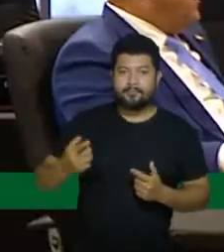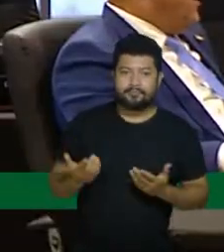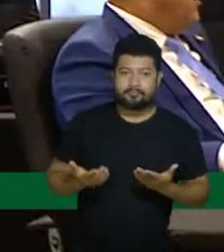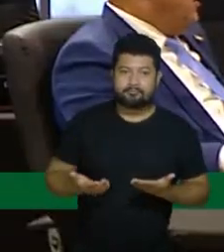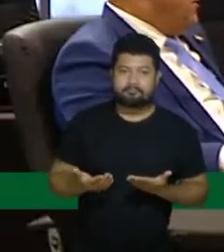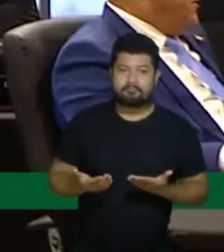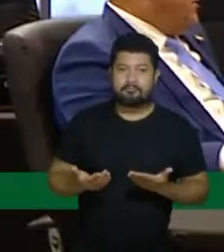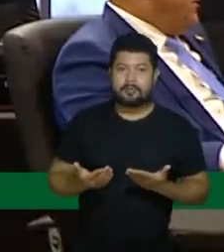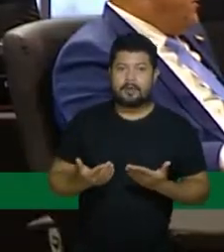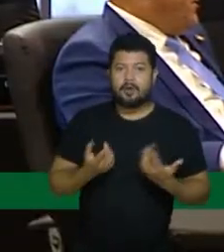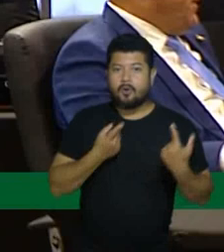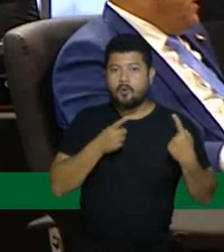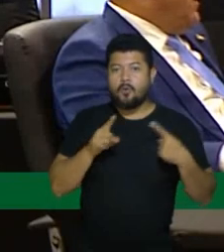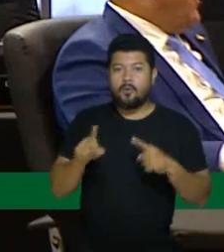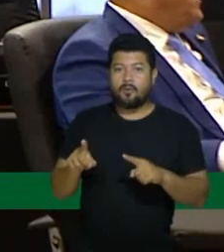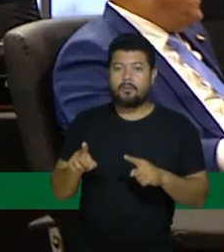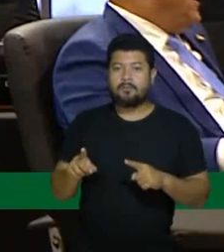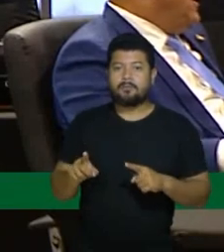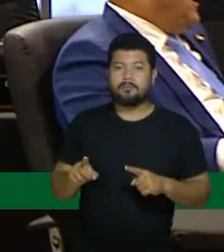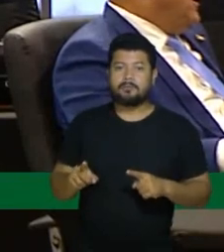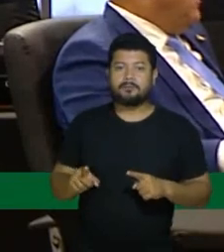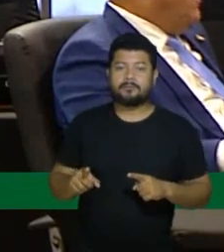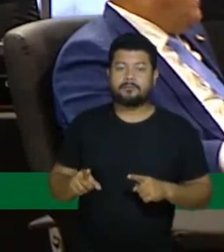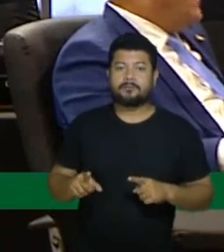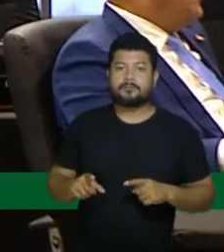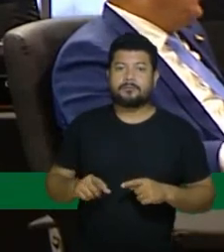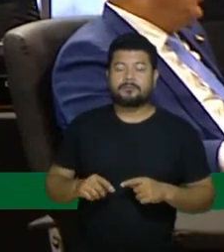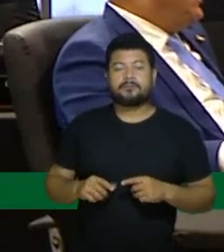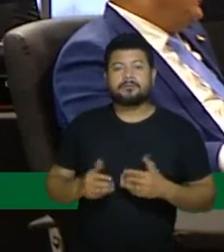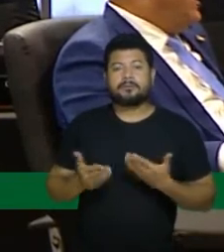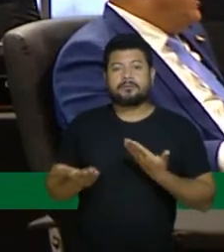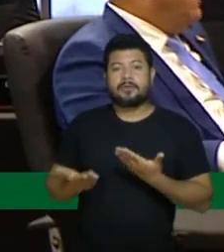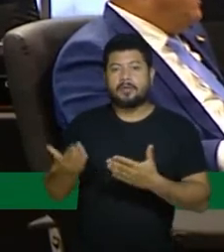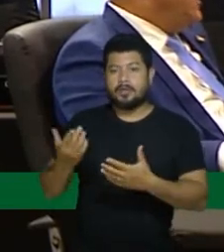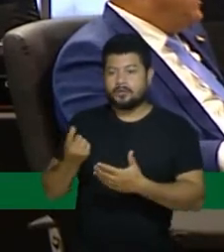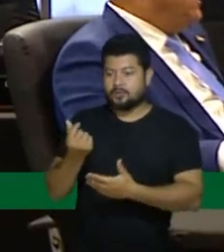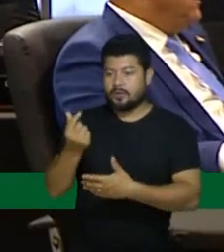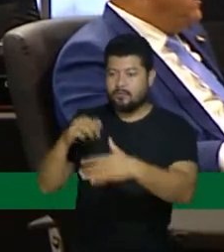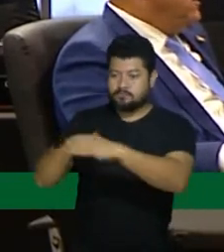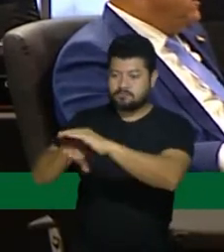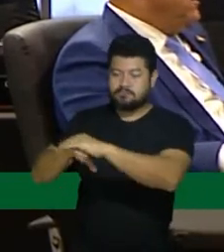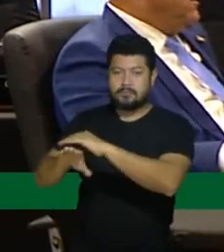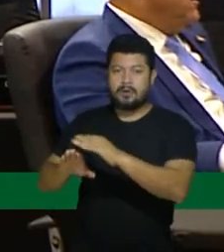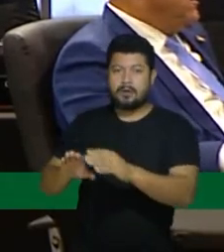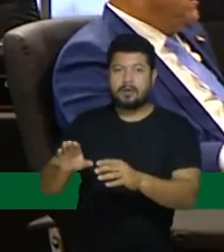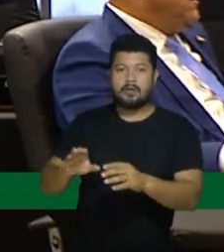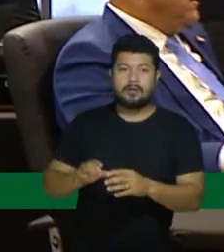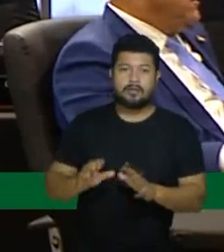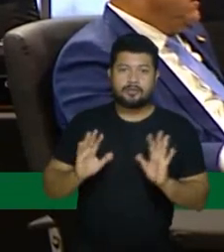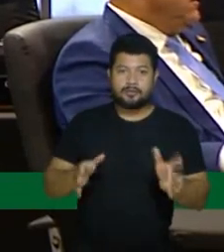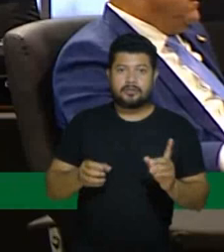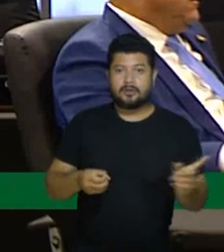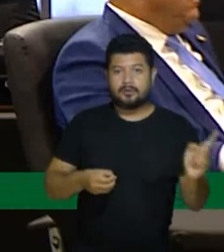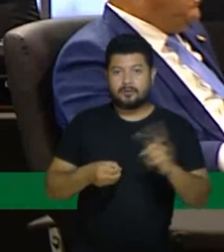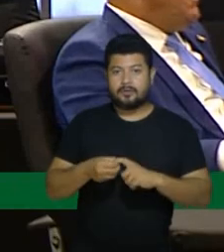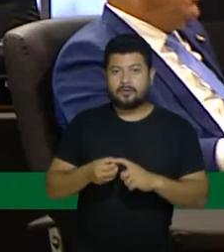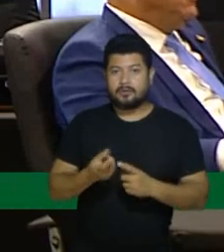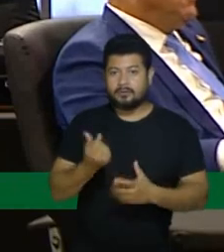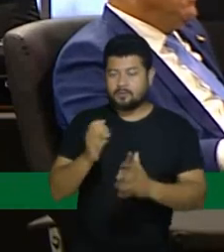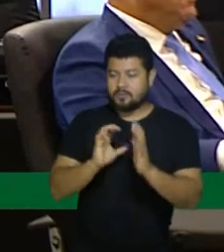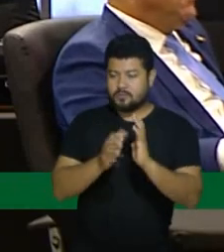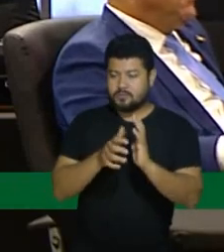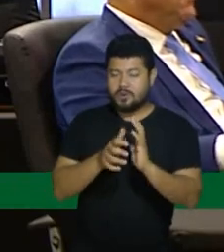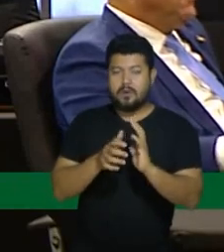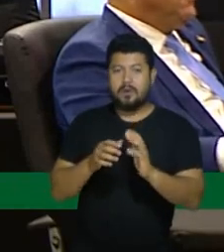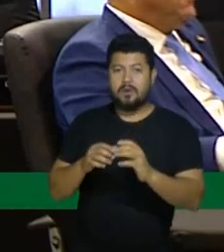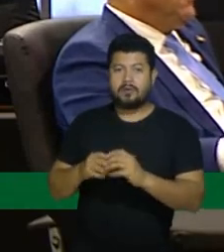o fundo eleitoral nós quisemos e eh inclusive Deputado massoco fazer a devolução do fundo partidário fundo eleitoral e a